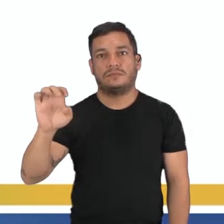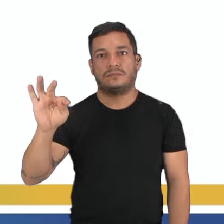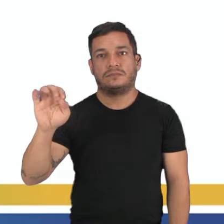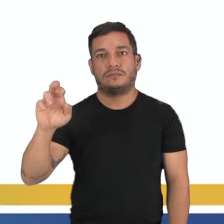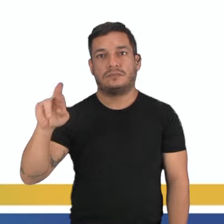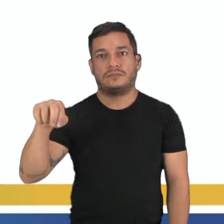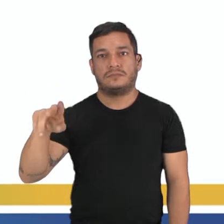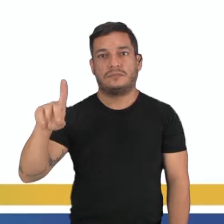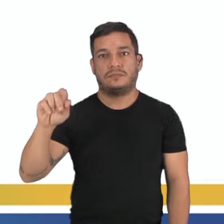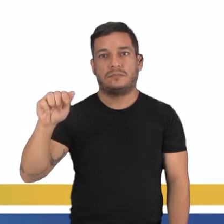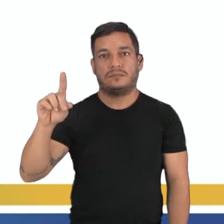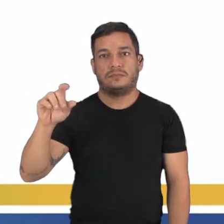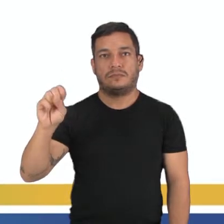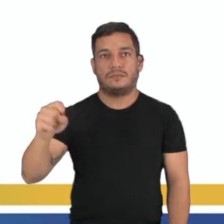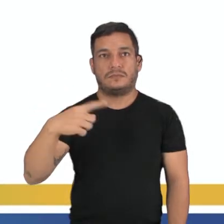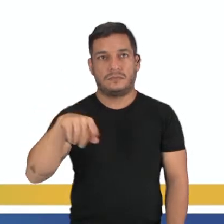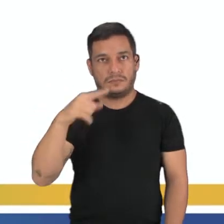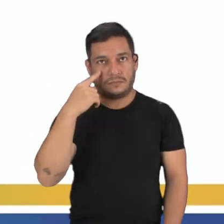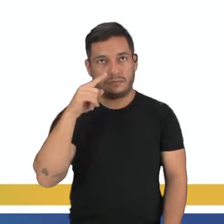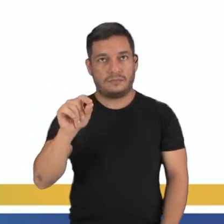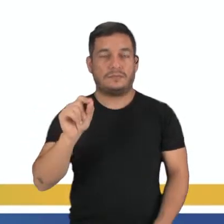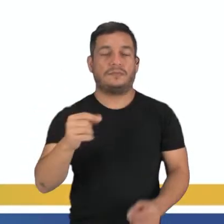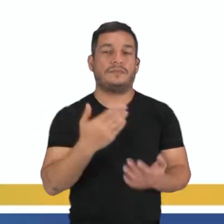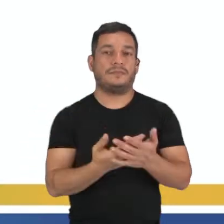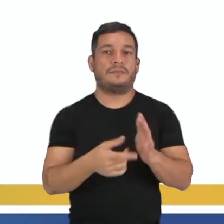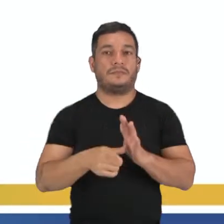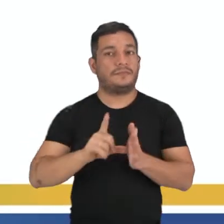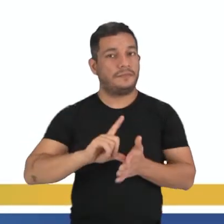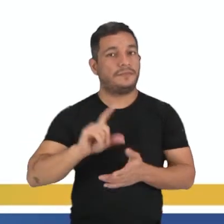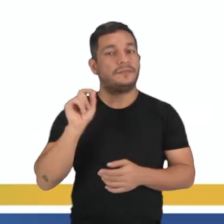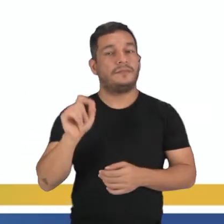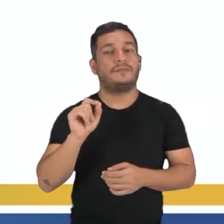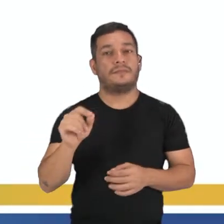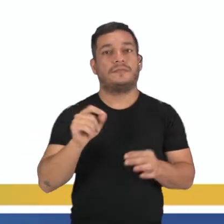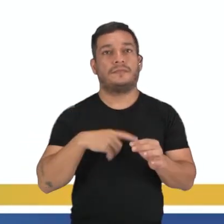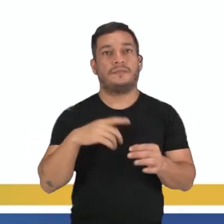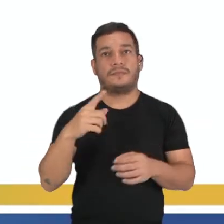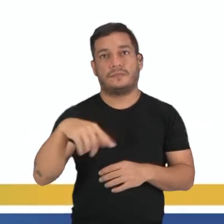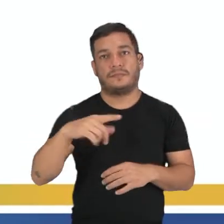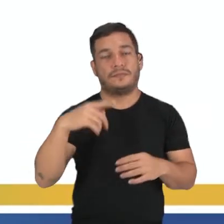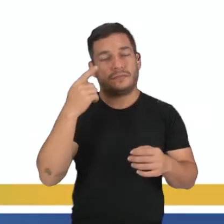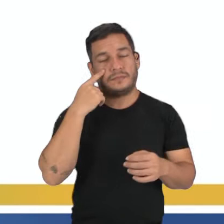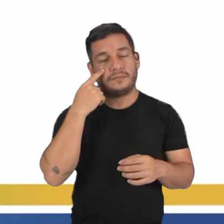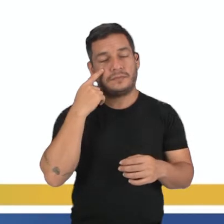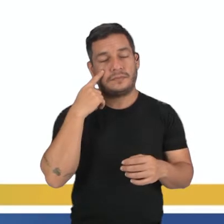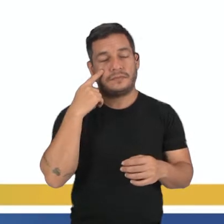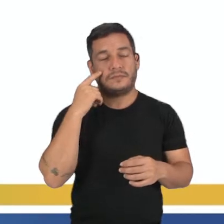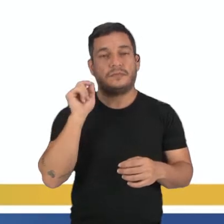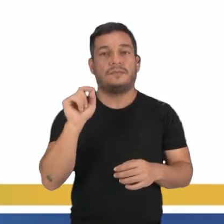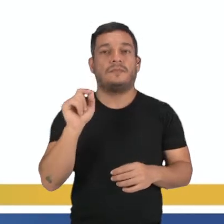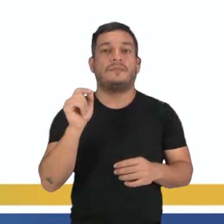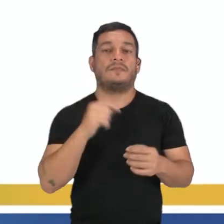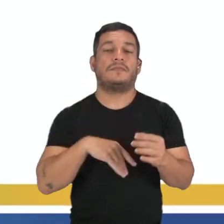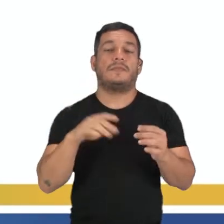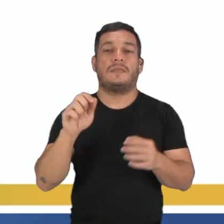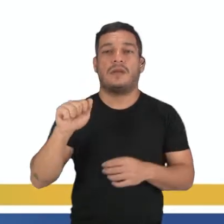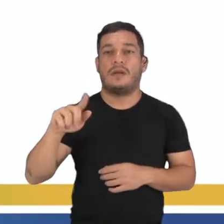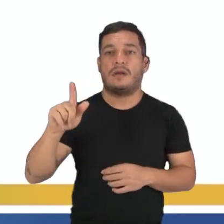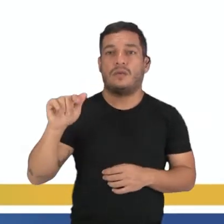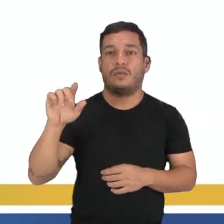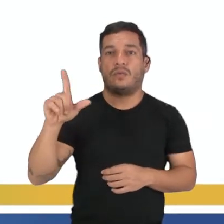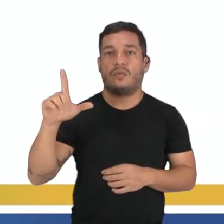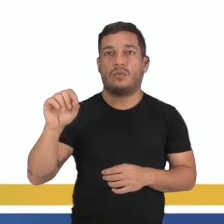ângulo que nós já vimos aí, em aulas anteriores, que você já viu em séries anteriores? Então, o ângulo é a